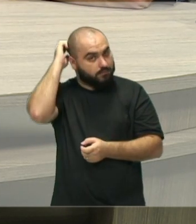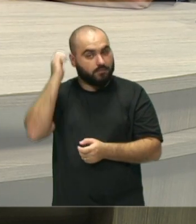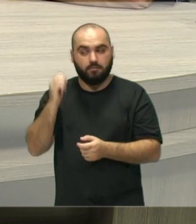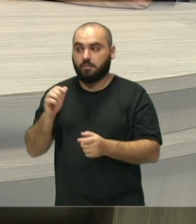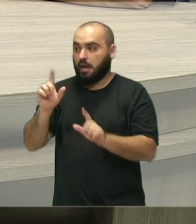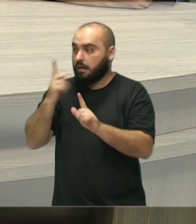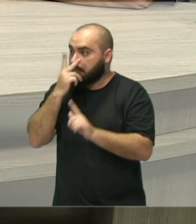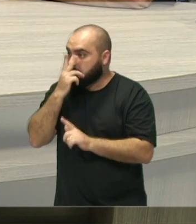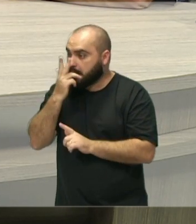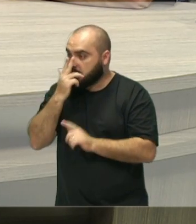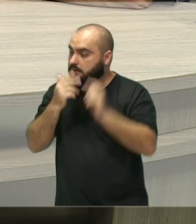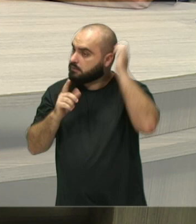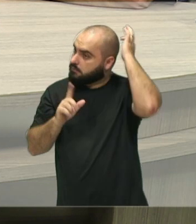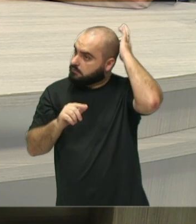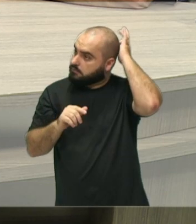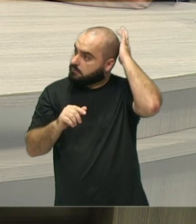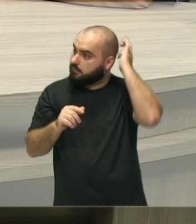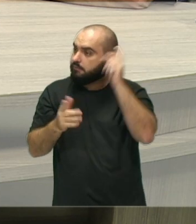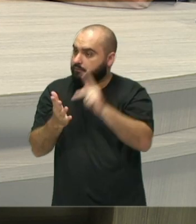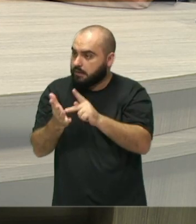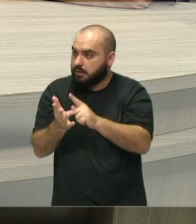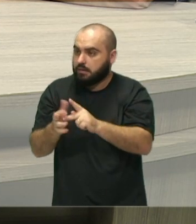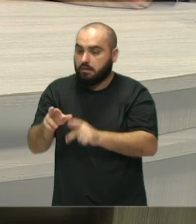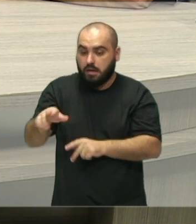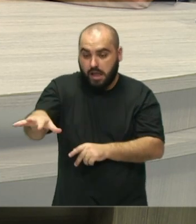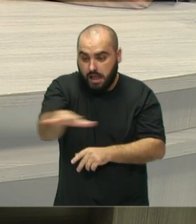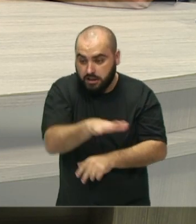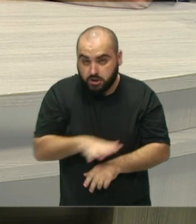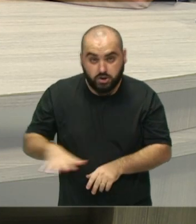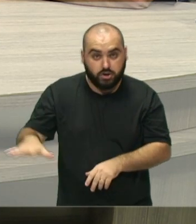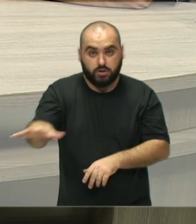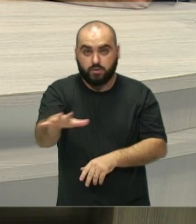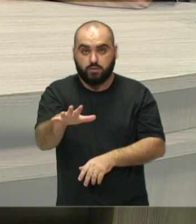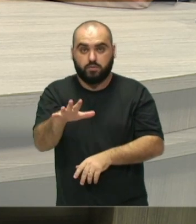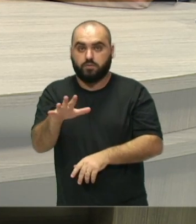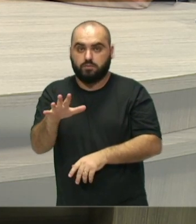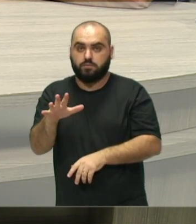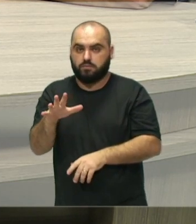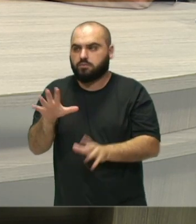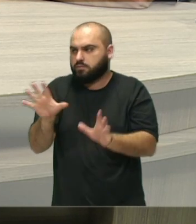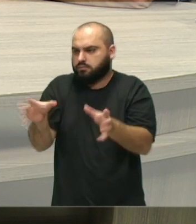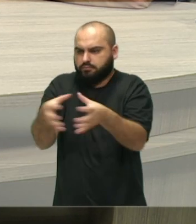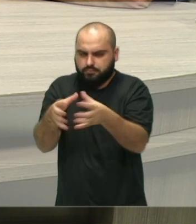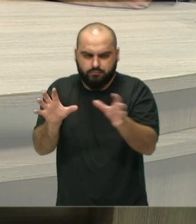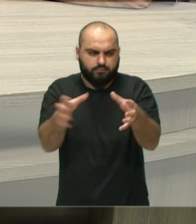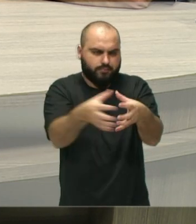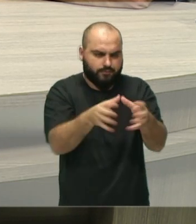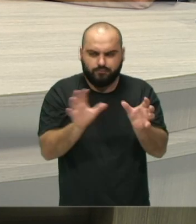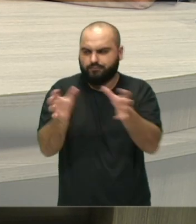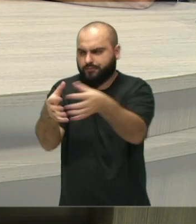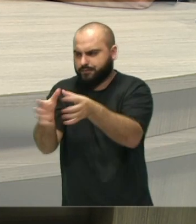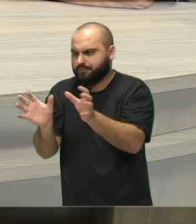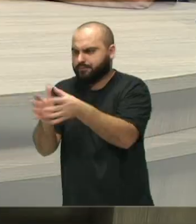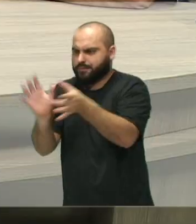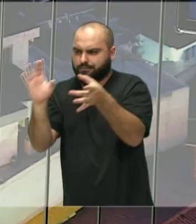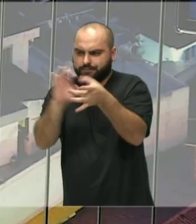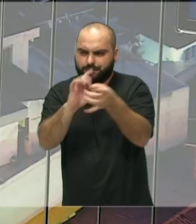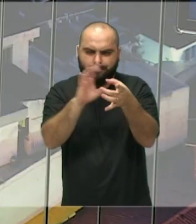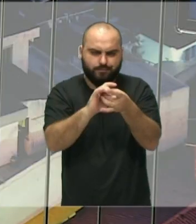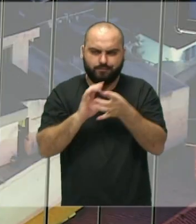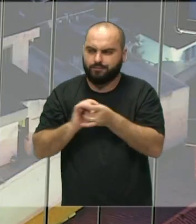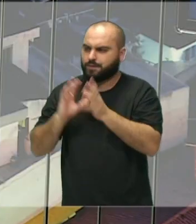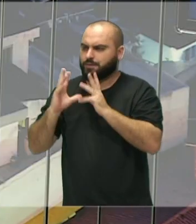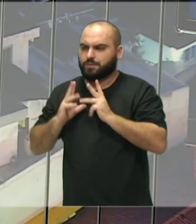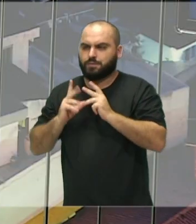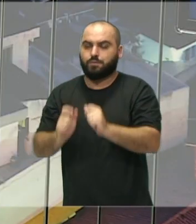trabalhando como se fosse realmente uma grande região toda, ela é conurbada aqui, né? Ela é toda integrada,